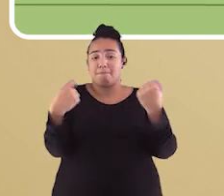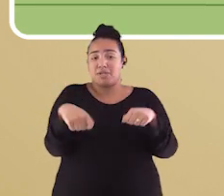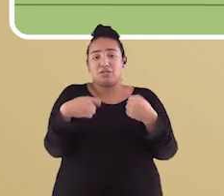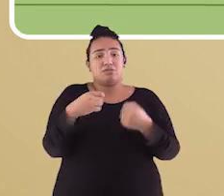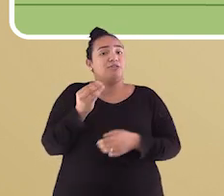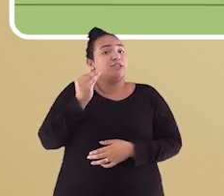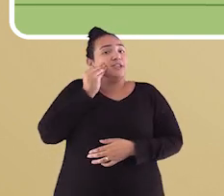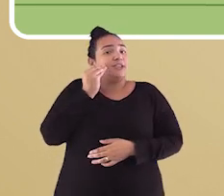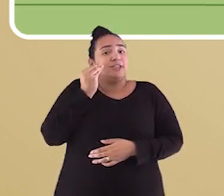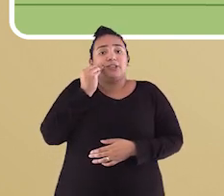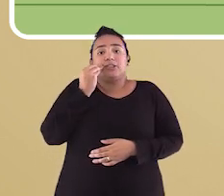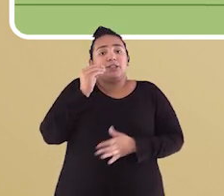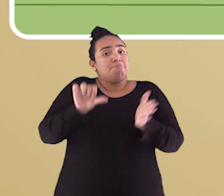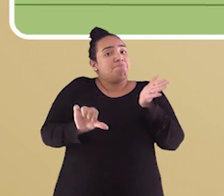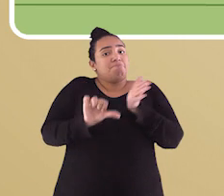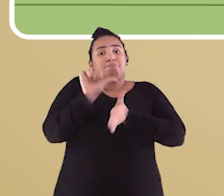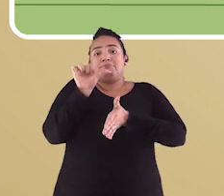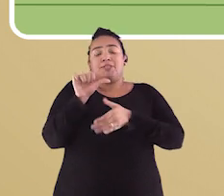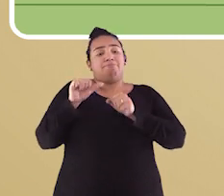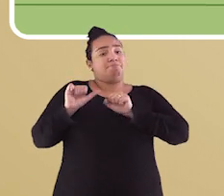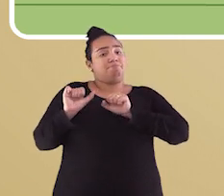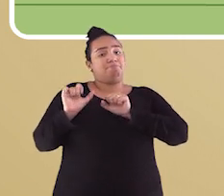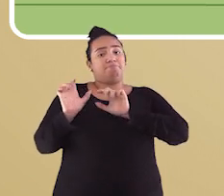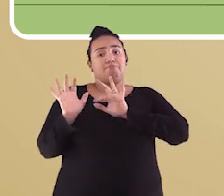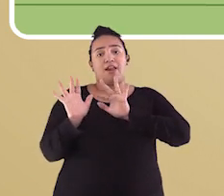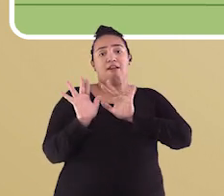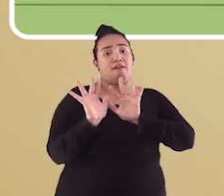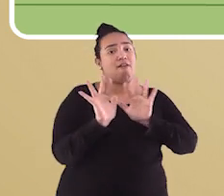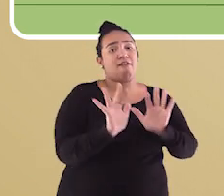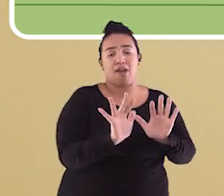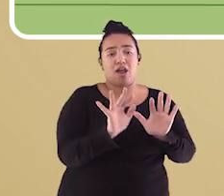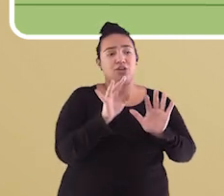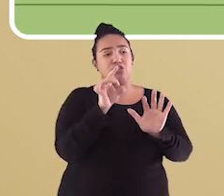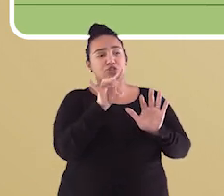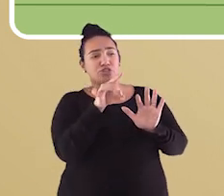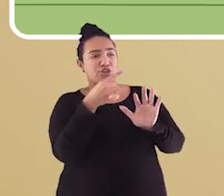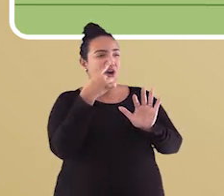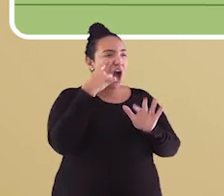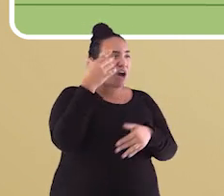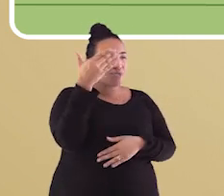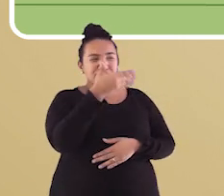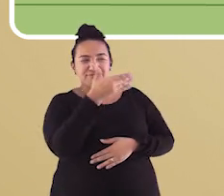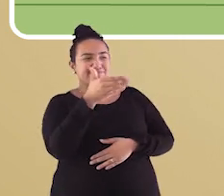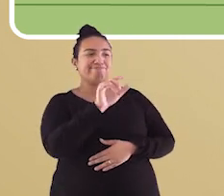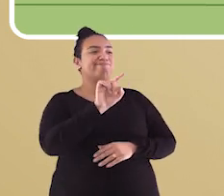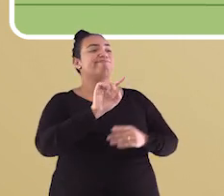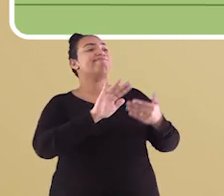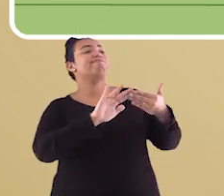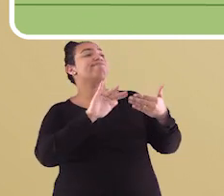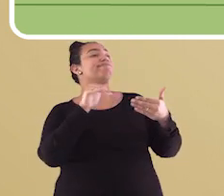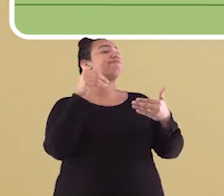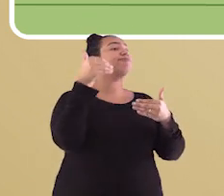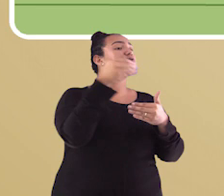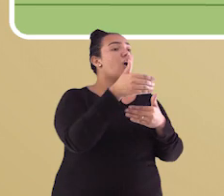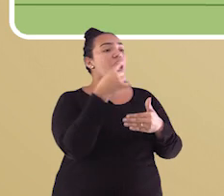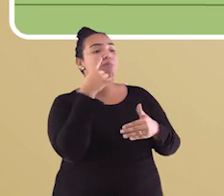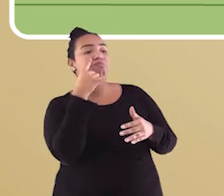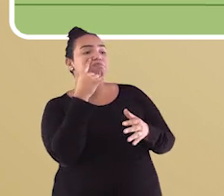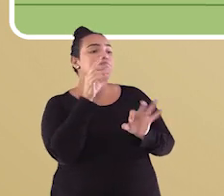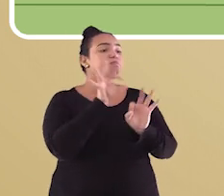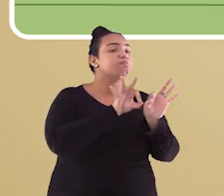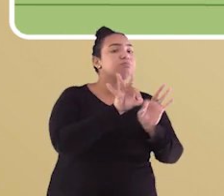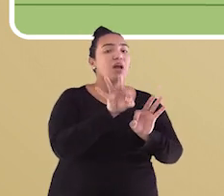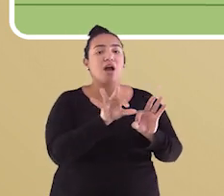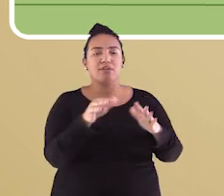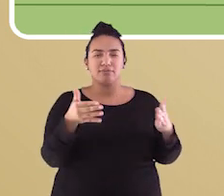primeiras movimentações, para além de onde suas vistas alcançavam e começar a explorar o desconhecido.